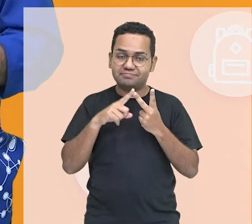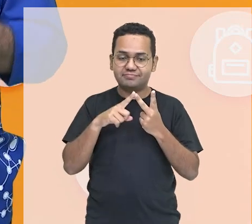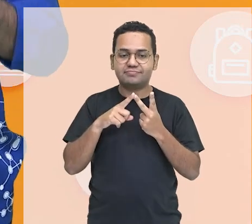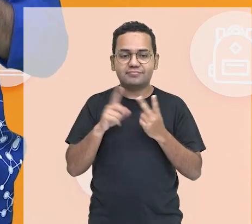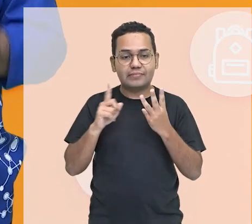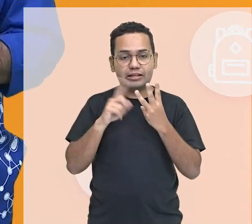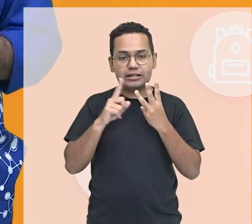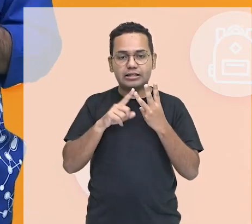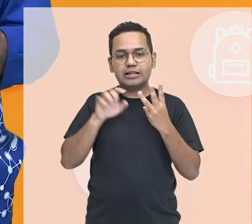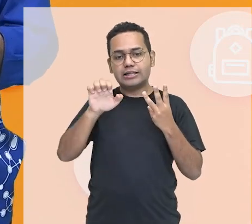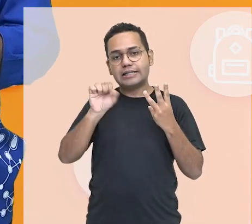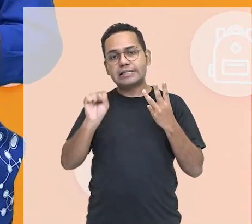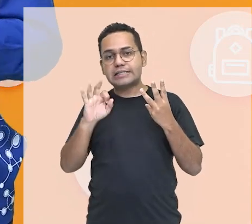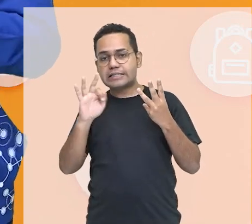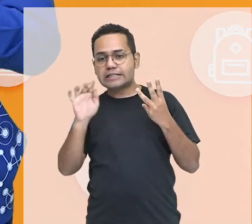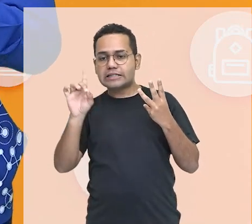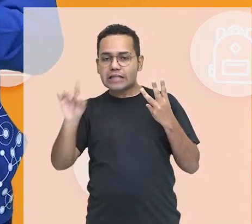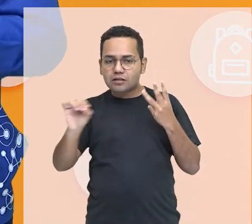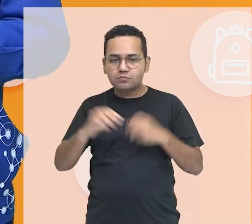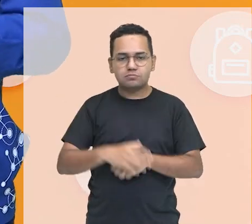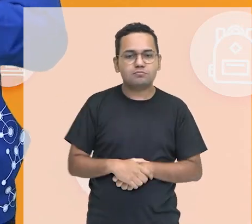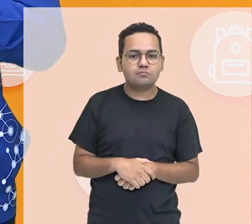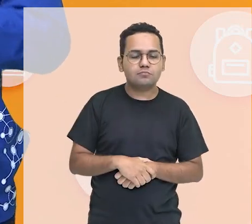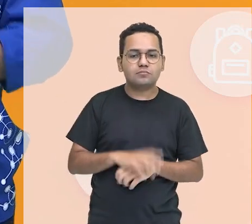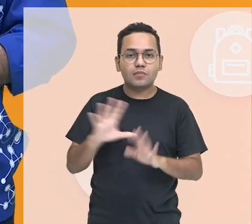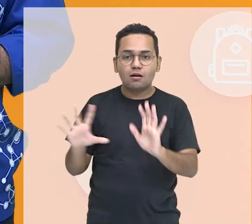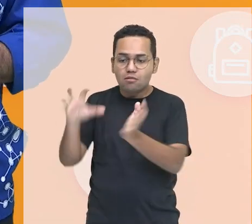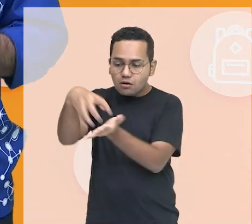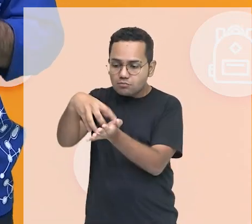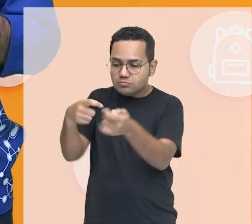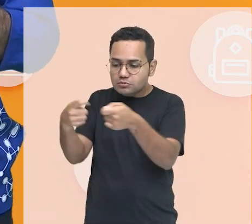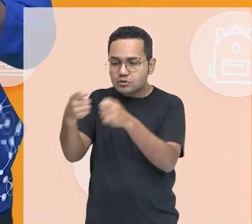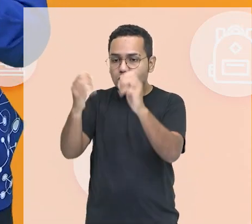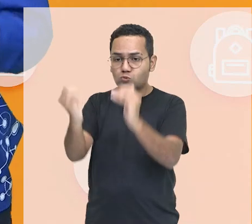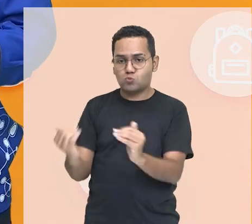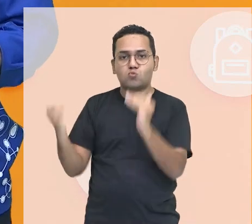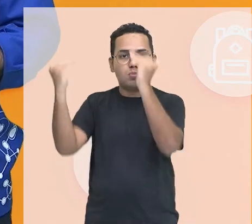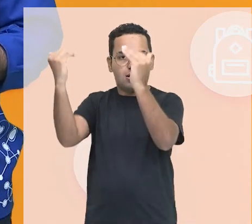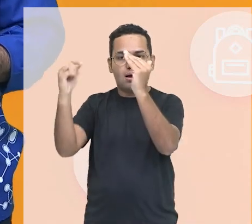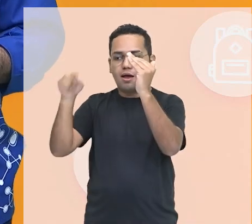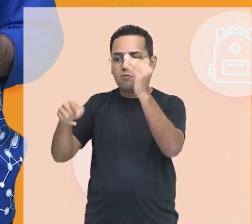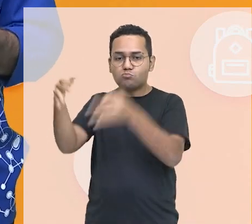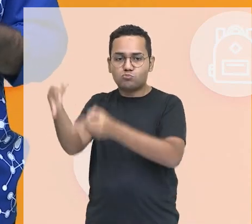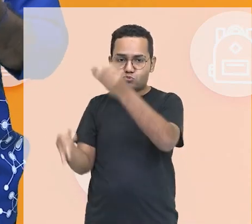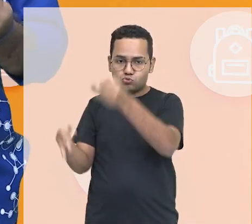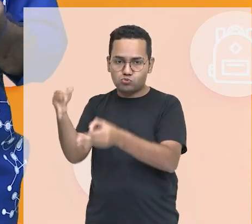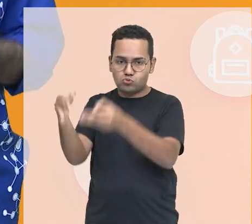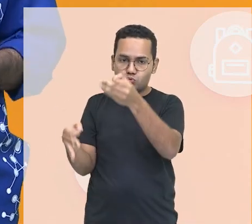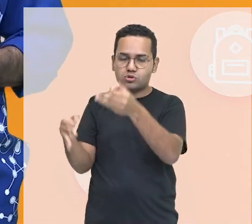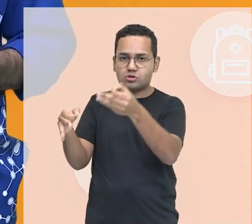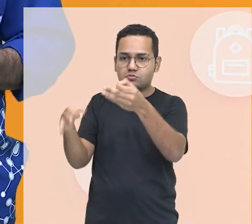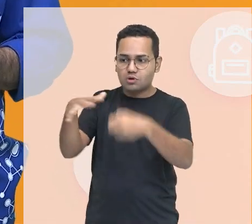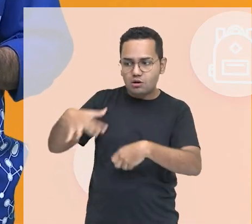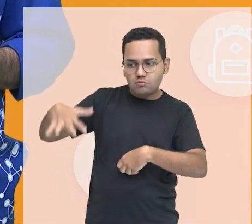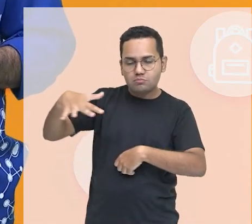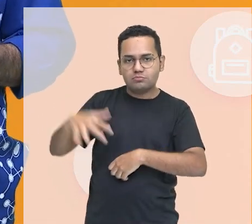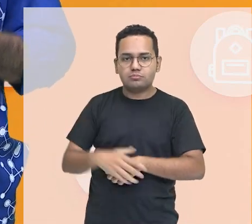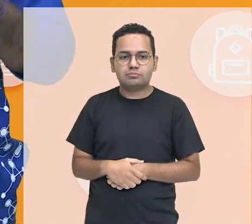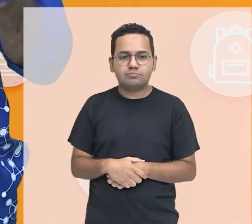Estado? Estado é o ente administrativo e normativo, é o ente jurídico de determinado